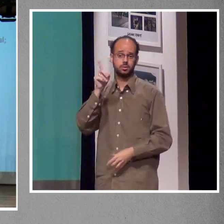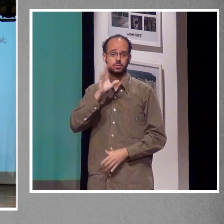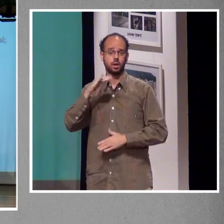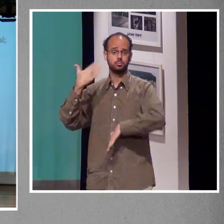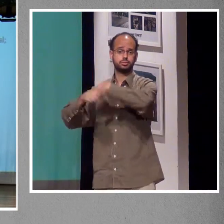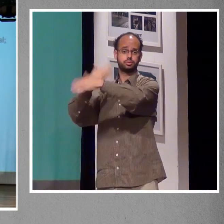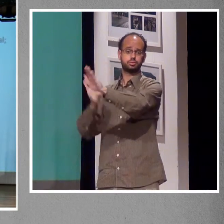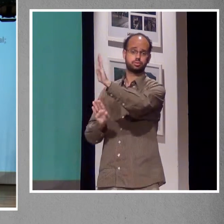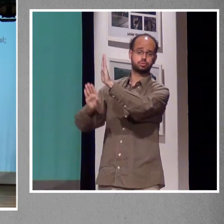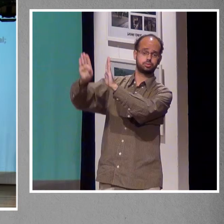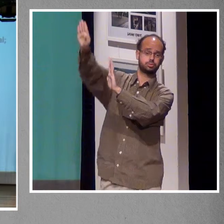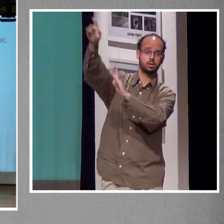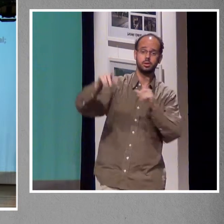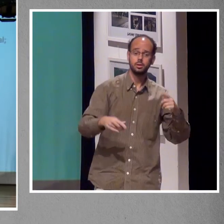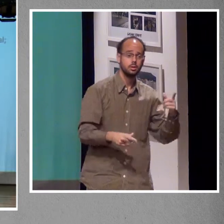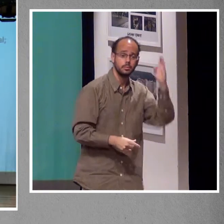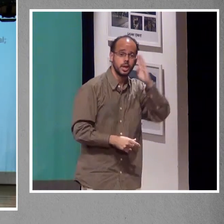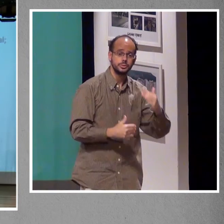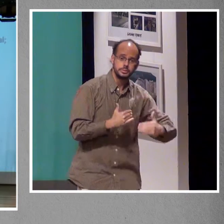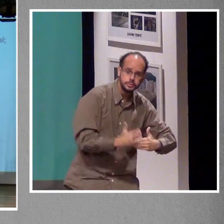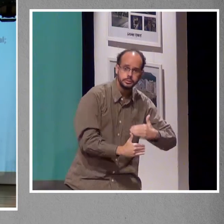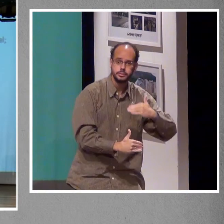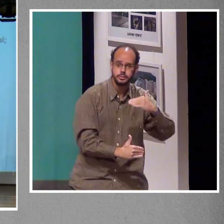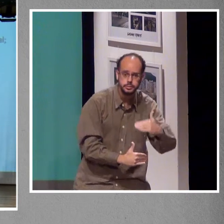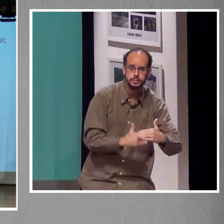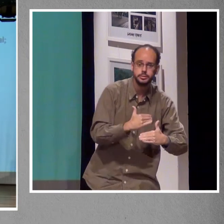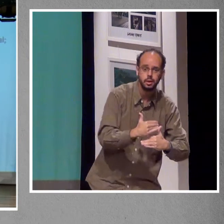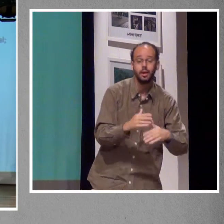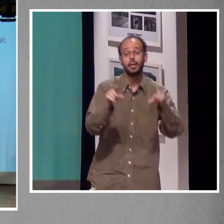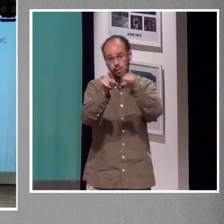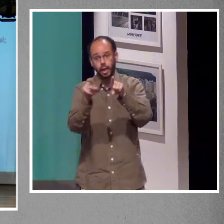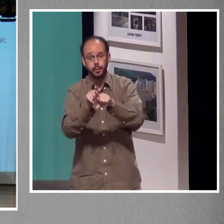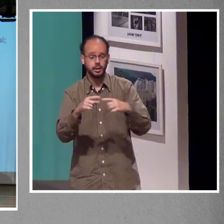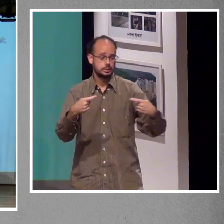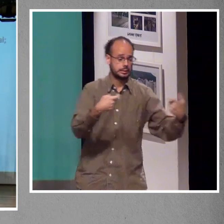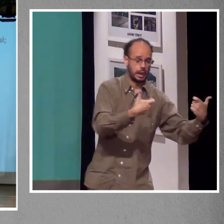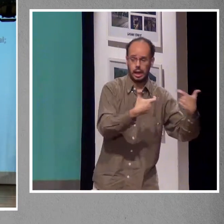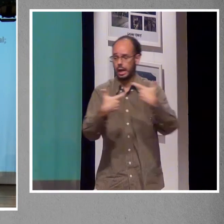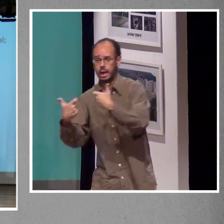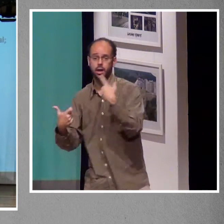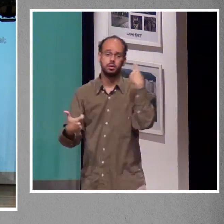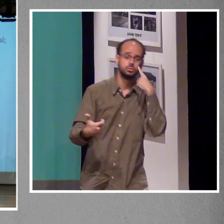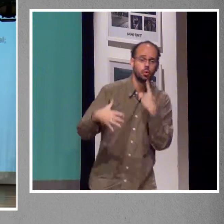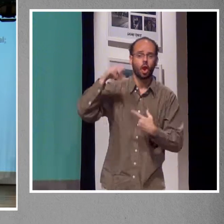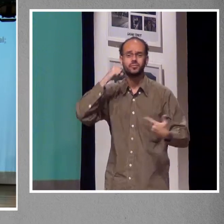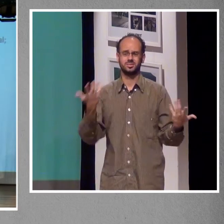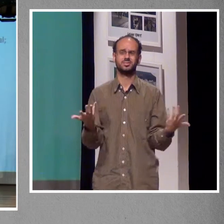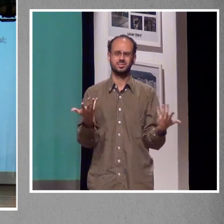linguístico, como Raymond explicou, onde possa haver esse crescimento no Brasil. O Brasil está muito